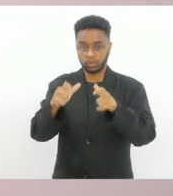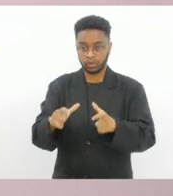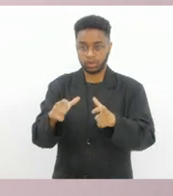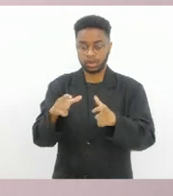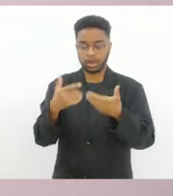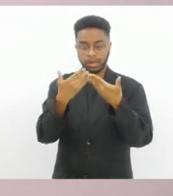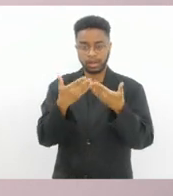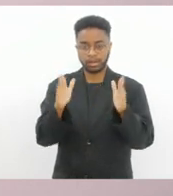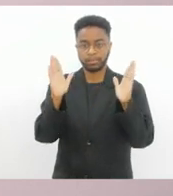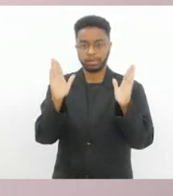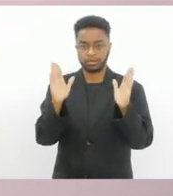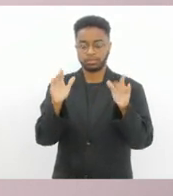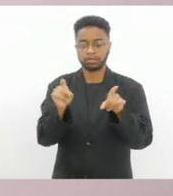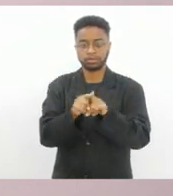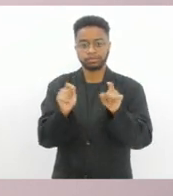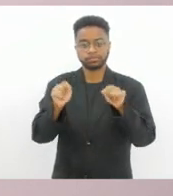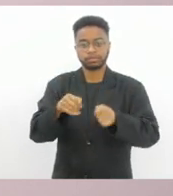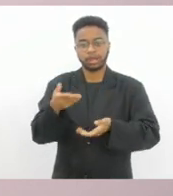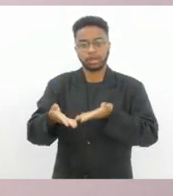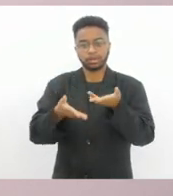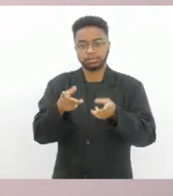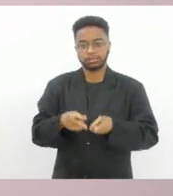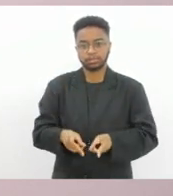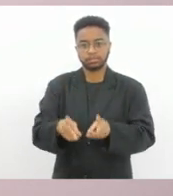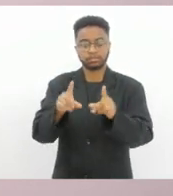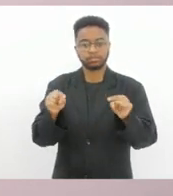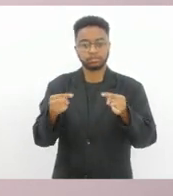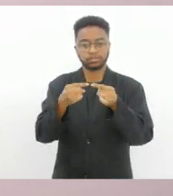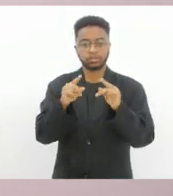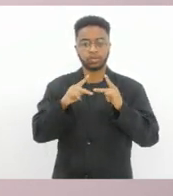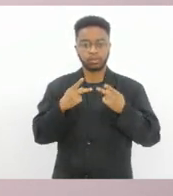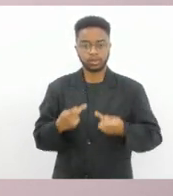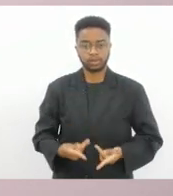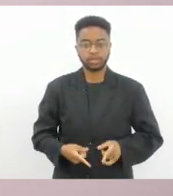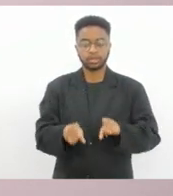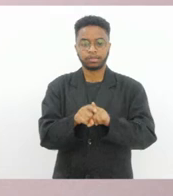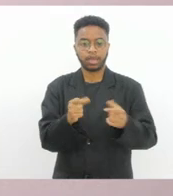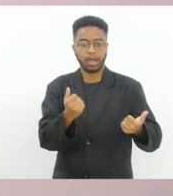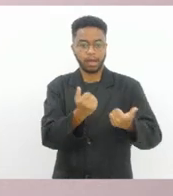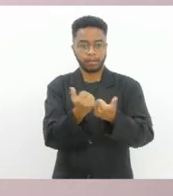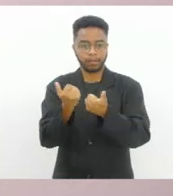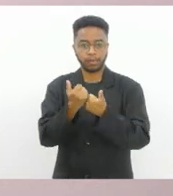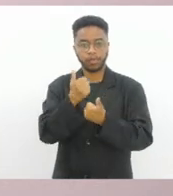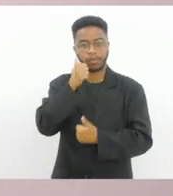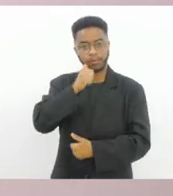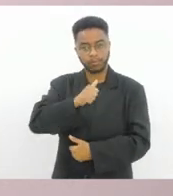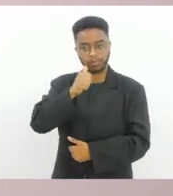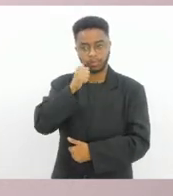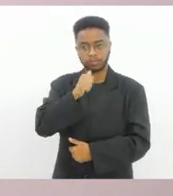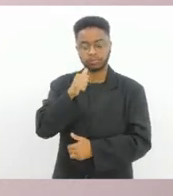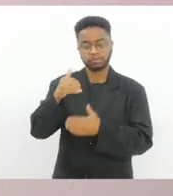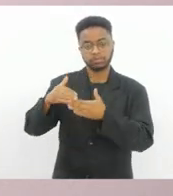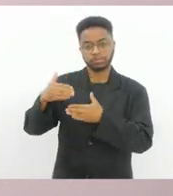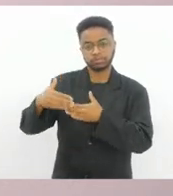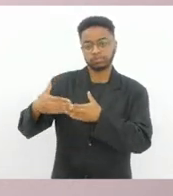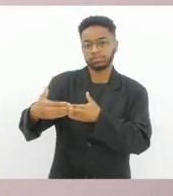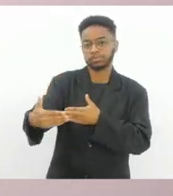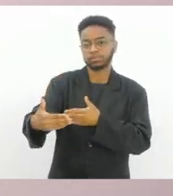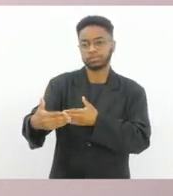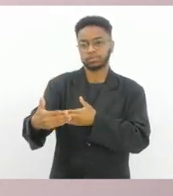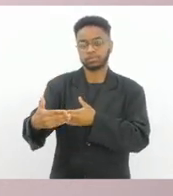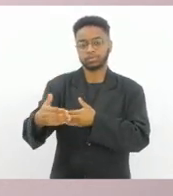porta aberta, de atendimento contínuo e humanizado, dando todo o suporte necessário às mulheres ao longo do percurso